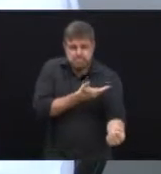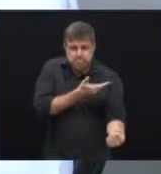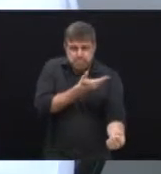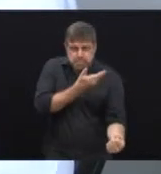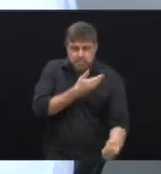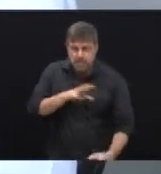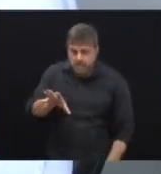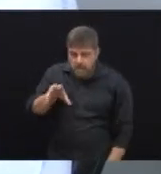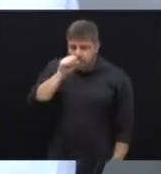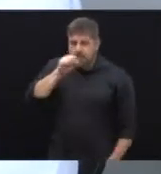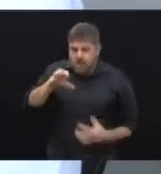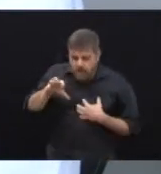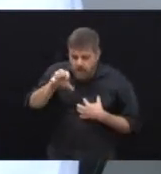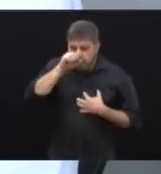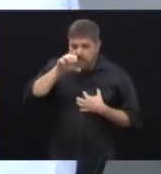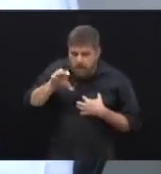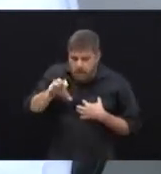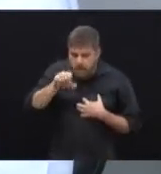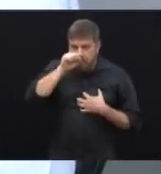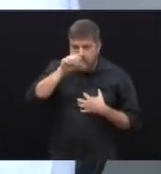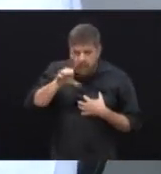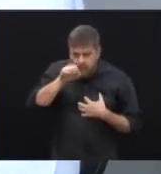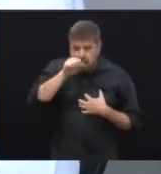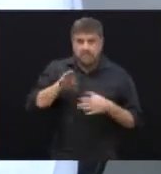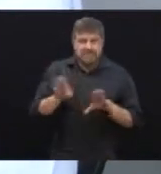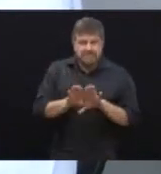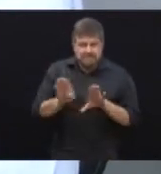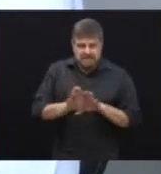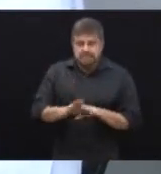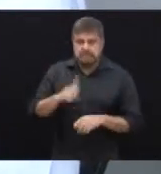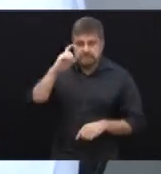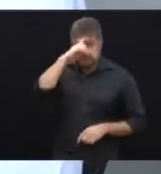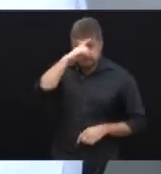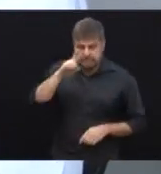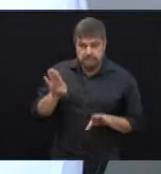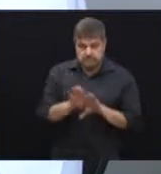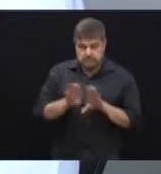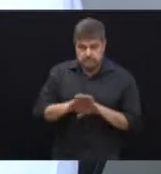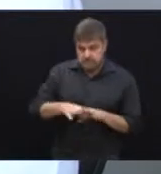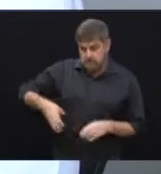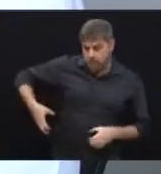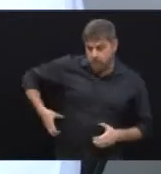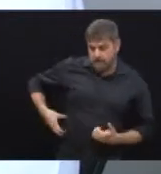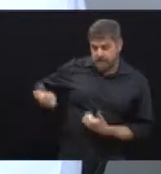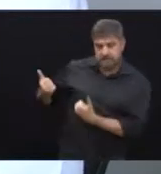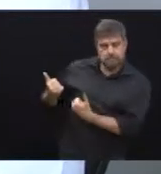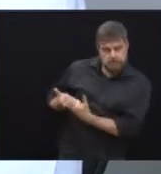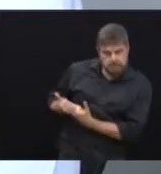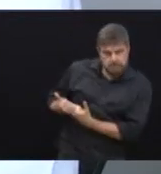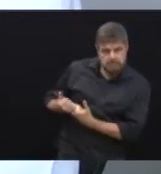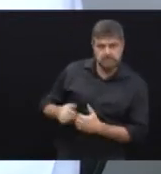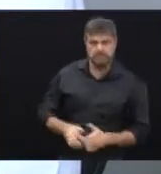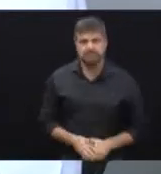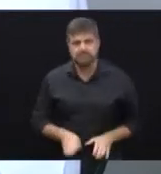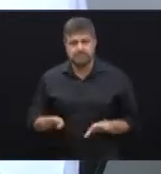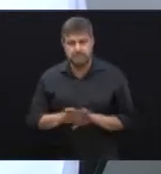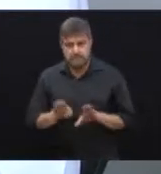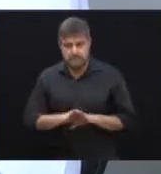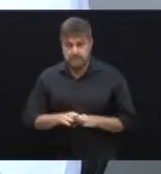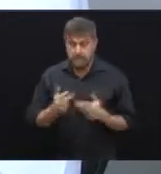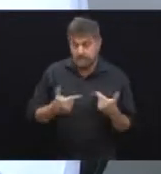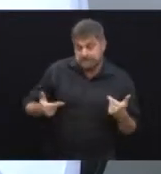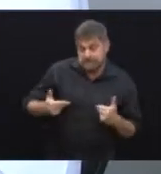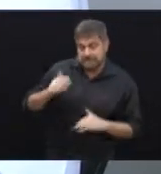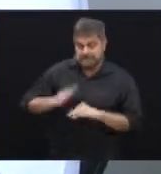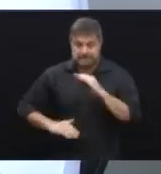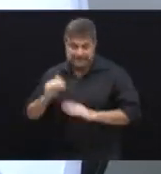dar desconforto respiratório. Então é aí que entra, né, a terapia renal substitutiva, diálise e transplante. E são